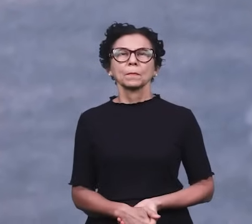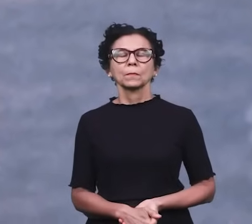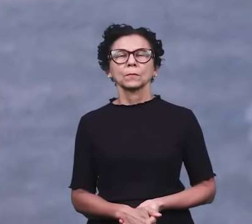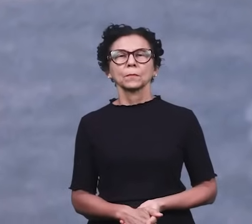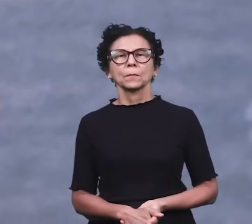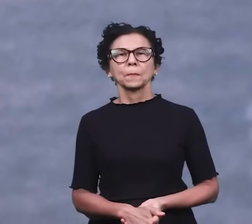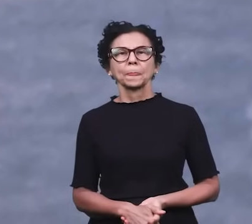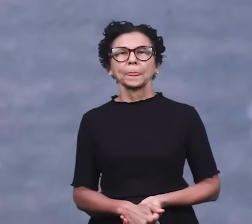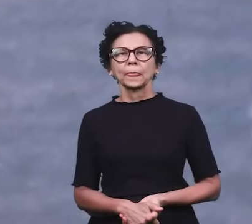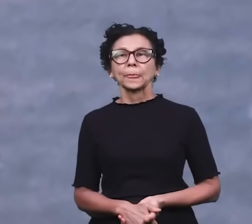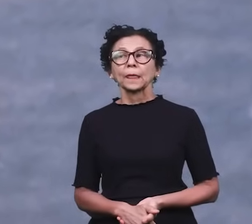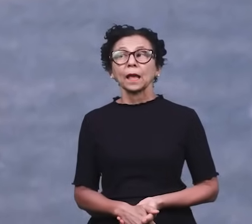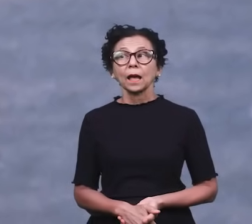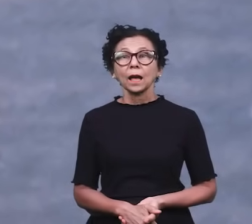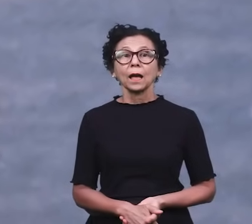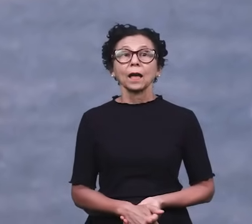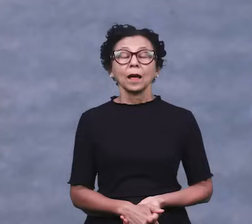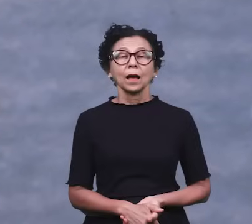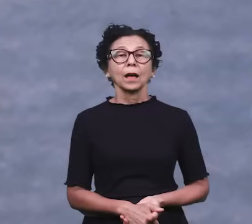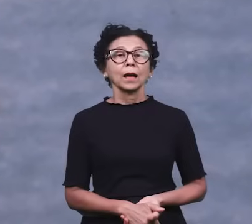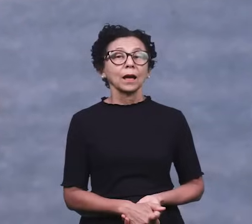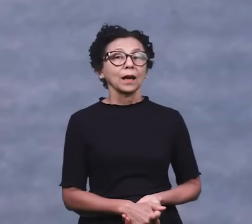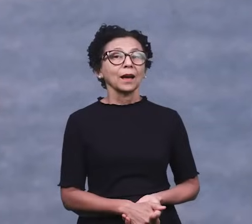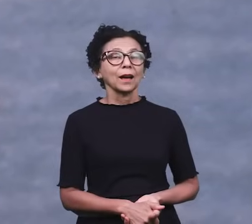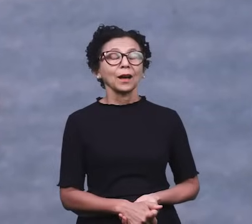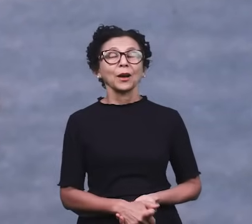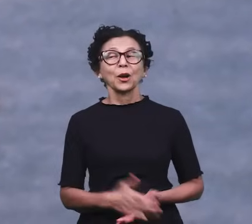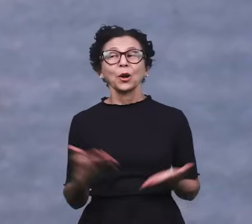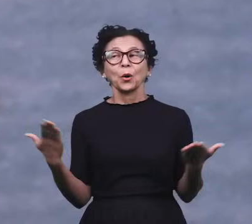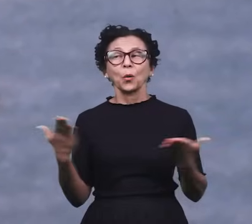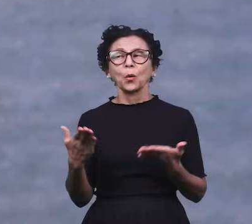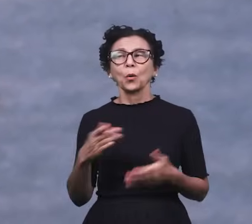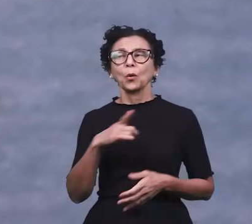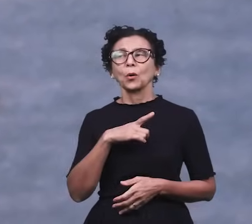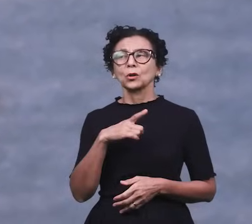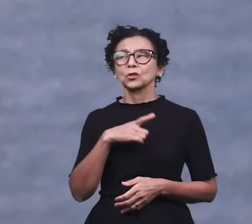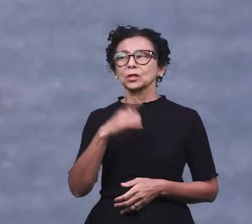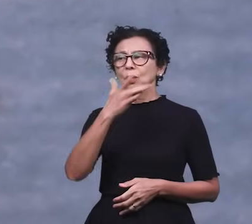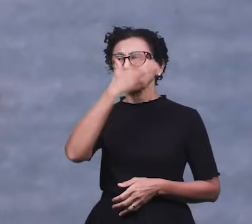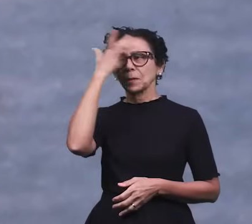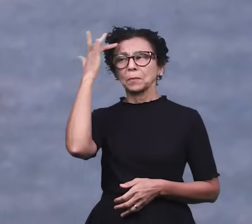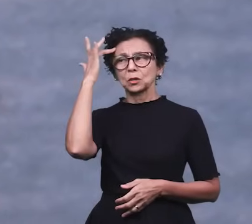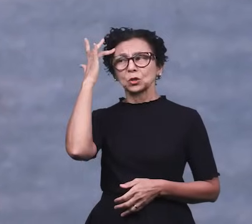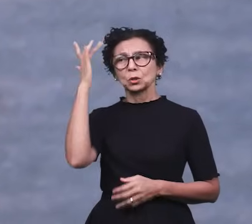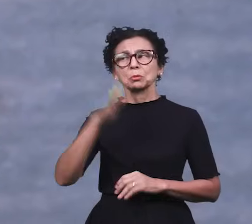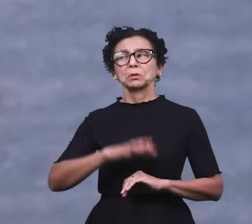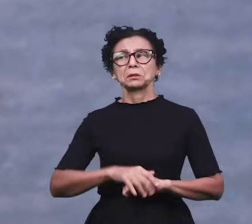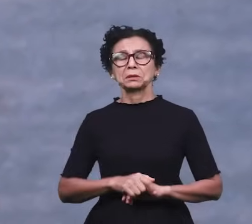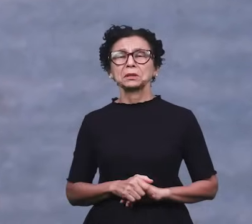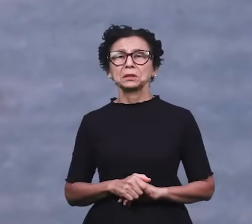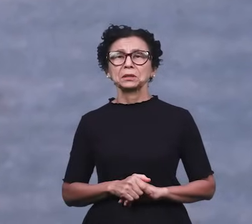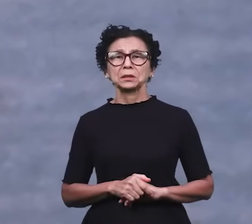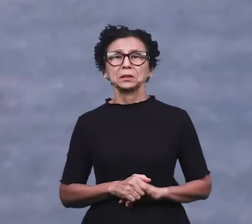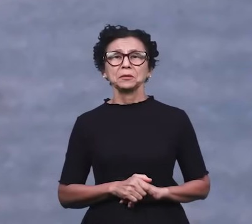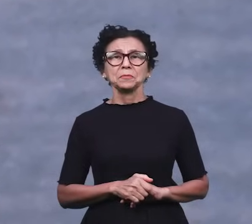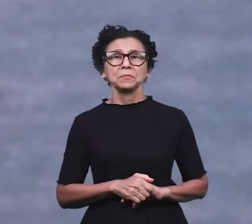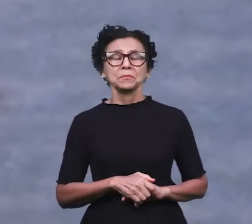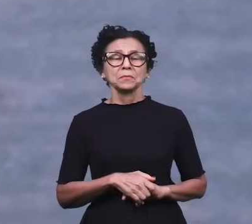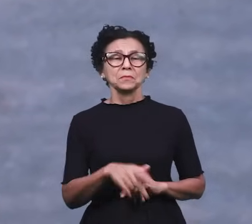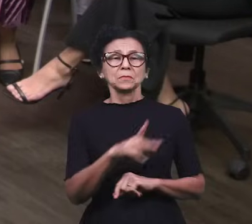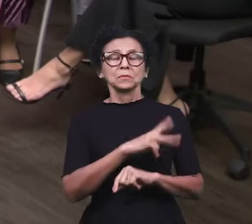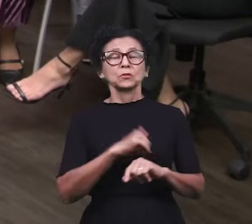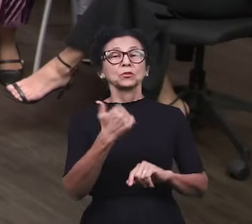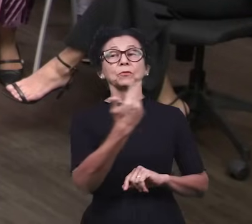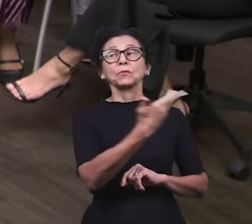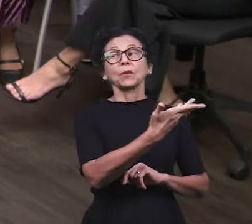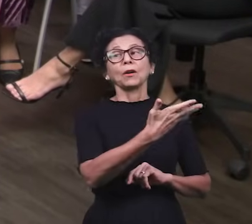a gente tem uma participação internacional aqui no programa. A gente vai precisar de tradutor, intérprete, então, ela legenda, fala 3 dublagem. línguas,